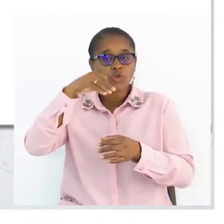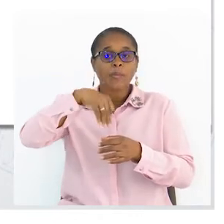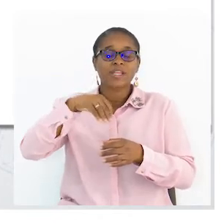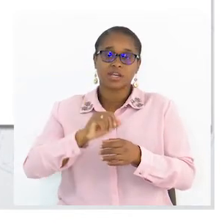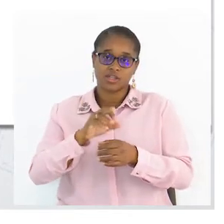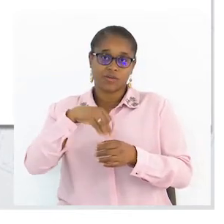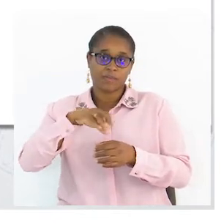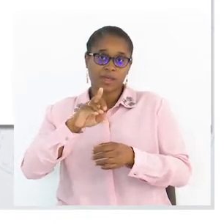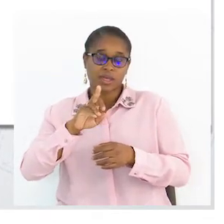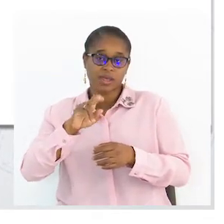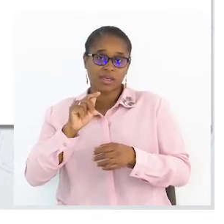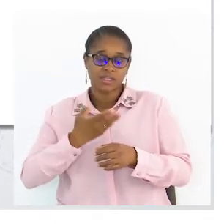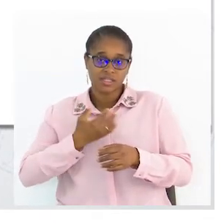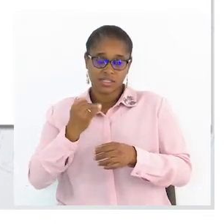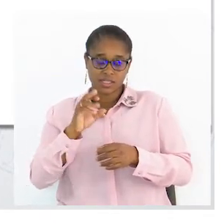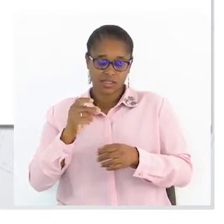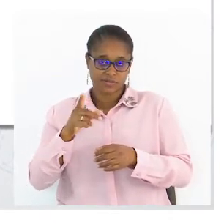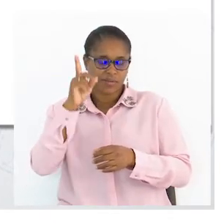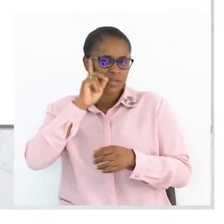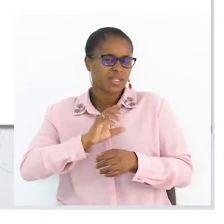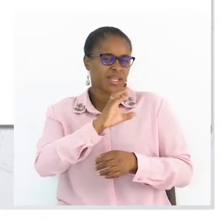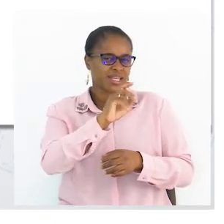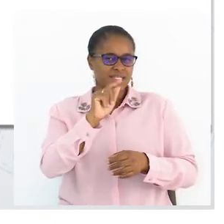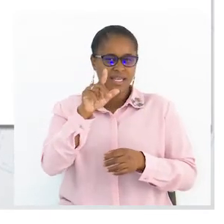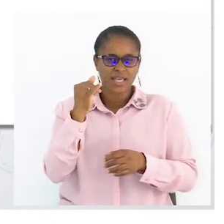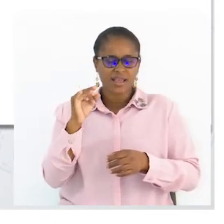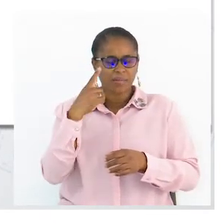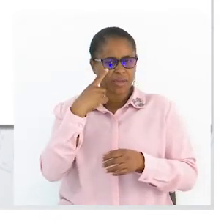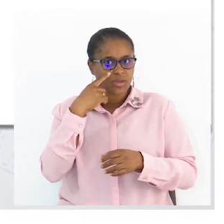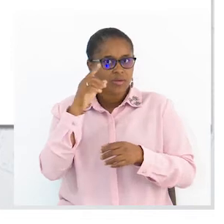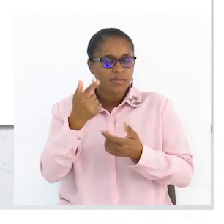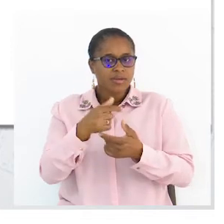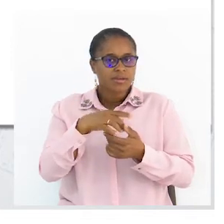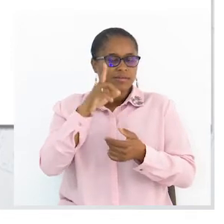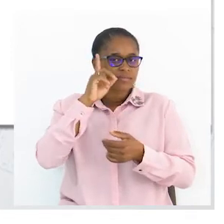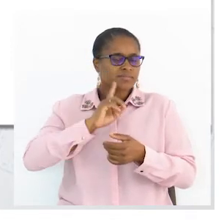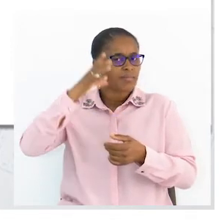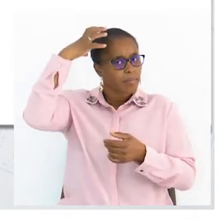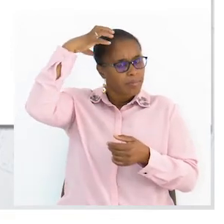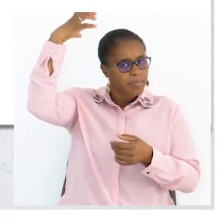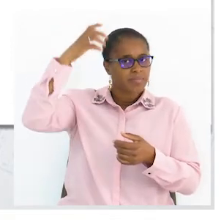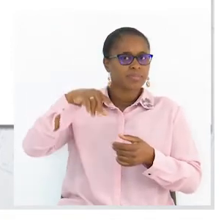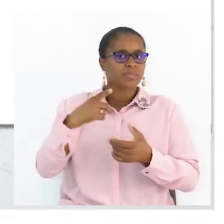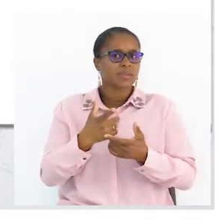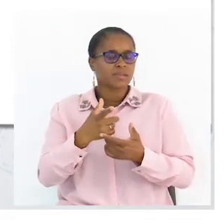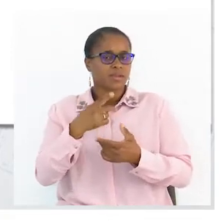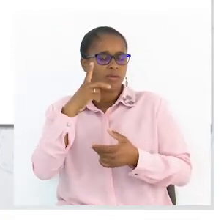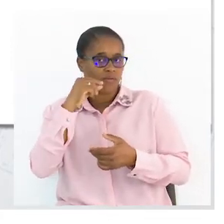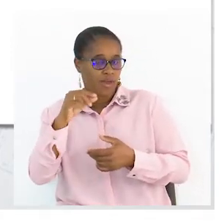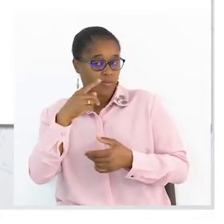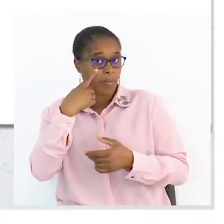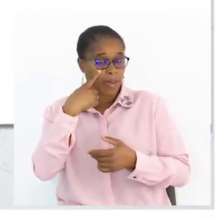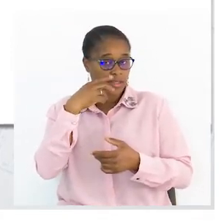uma princesa. Temos o verbo parecer, uma princesa é o predicativo do